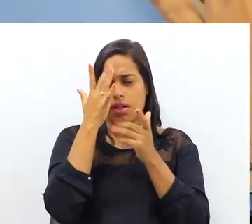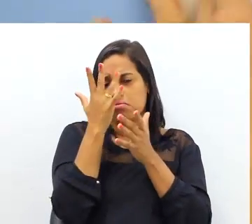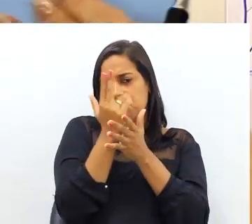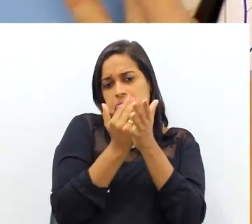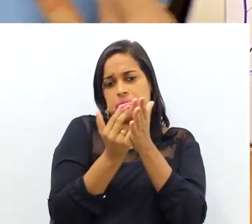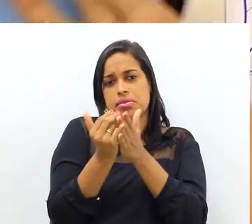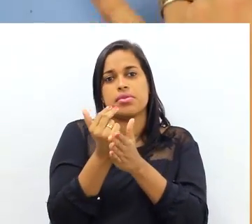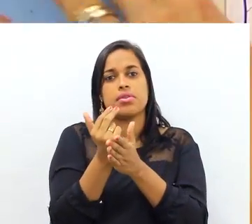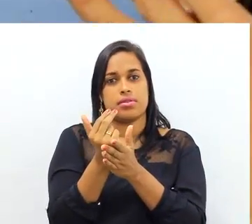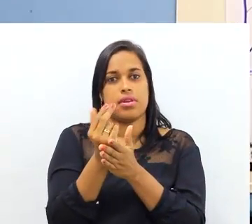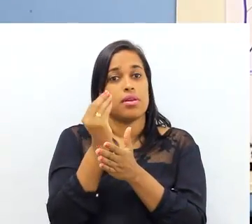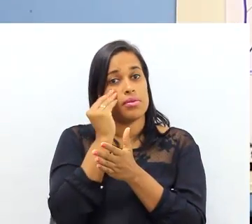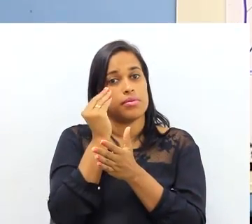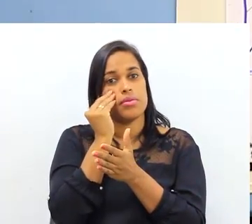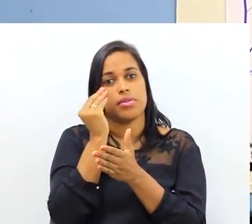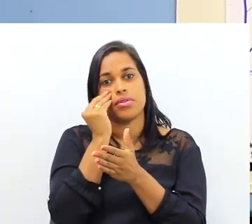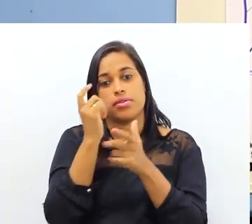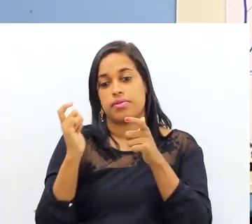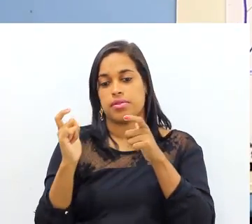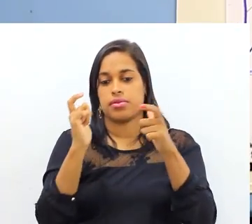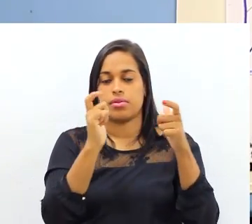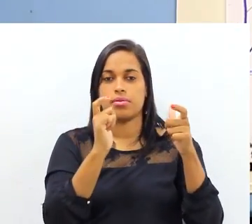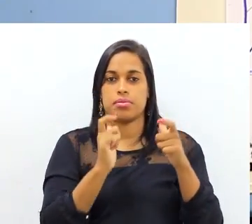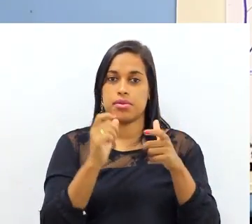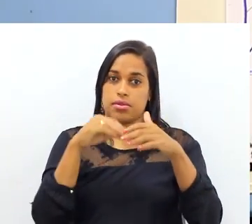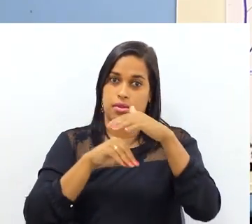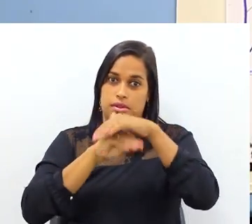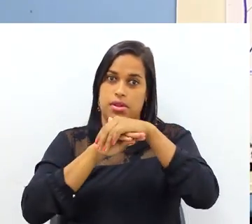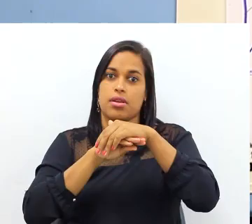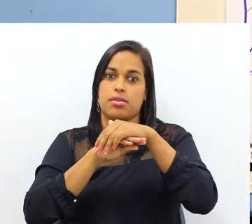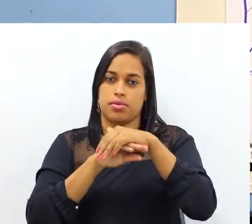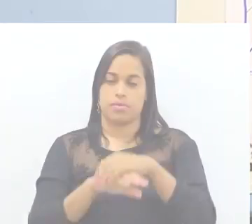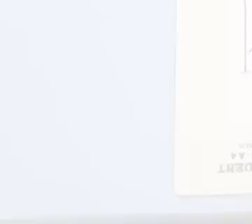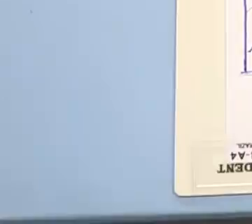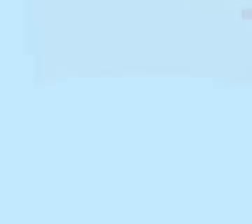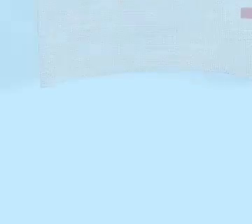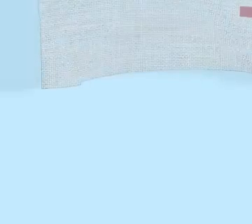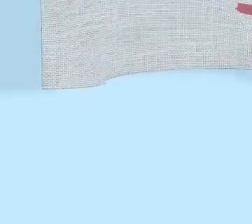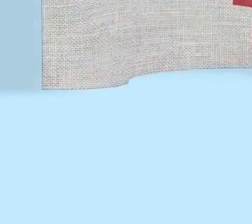que é facilmente desenhado para uma perspectiva de um ambiente interno.